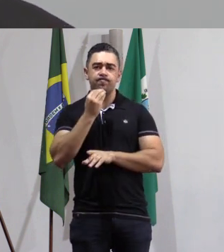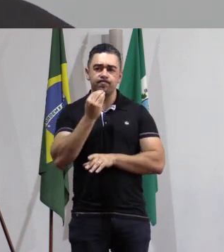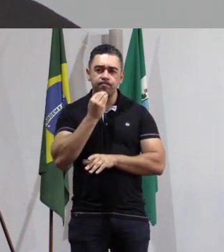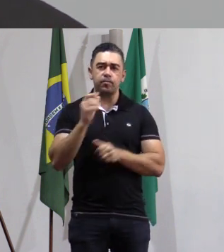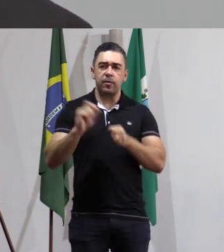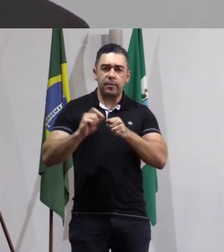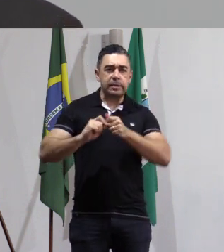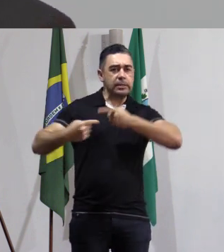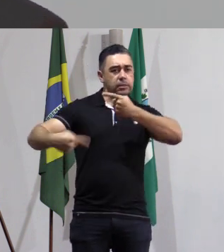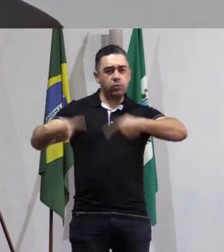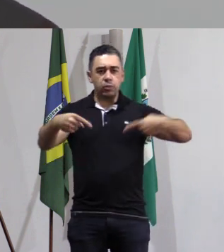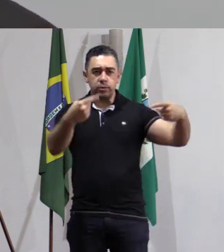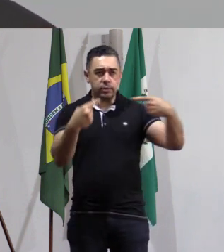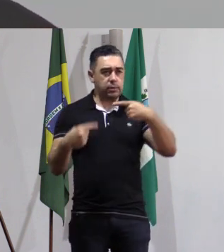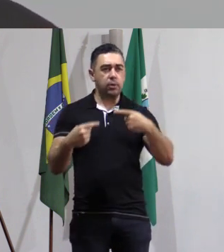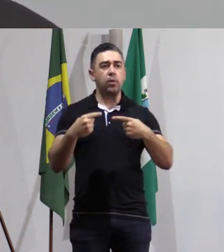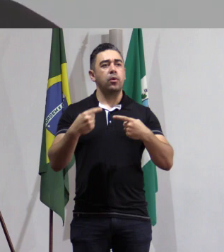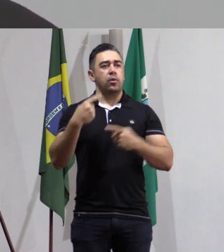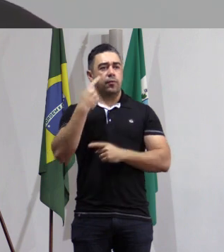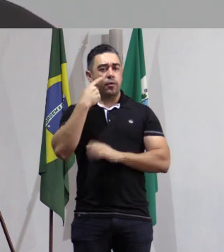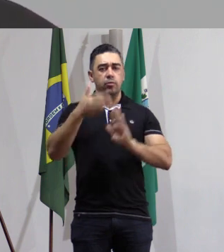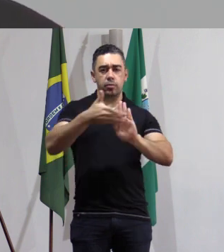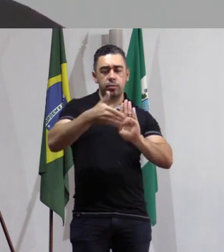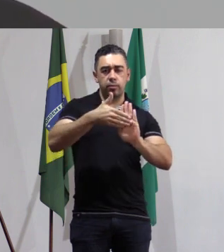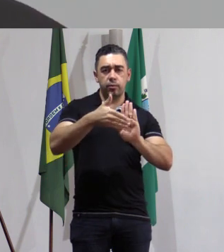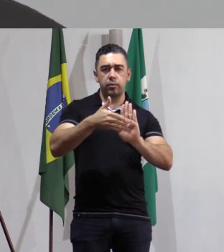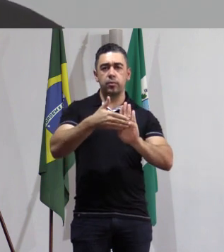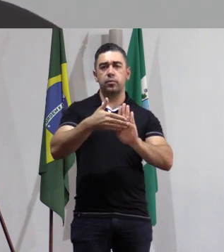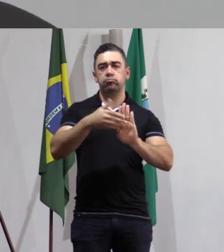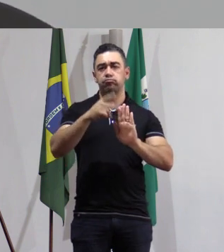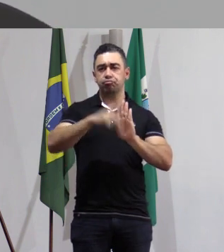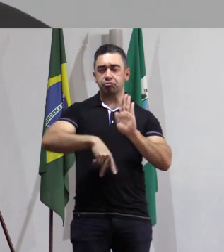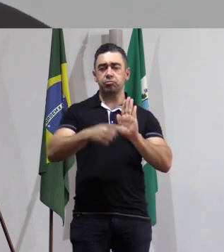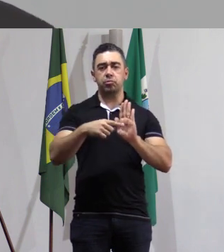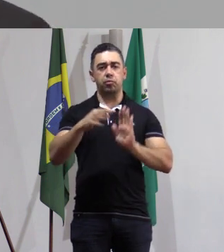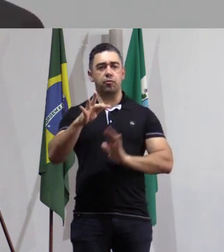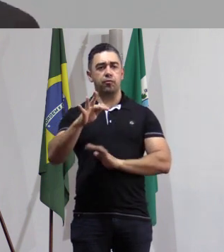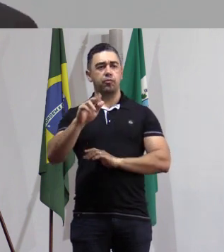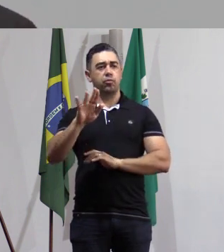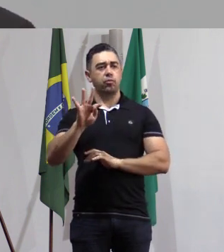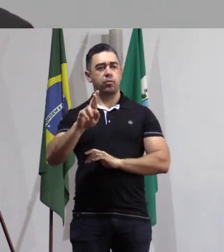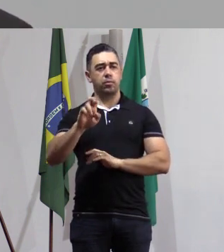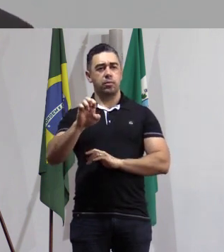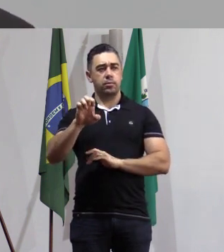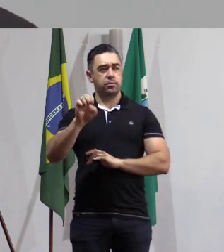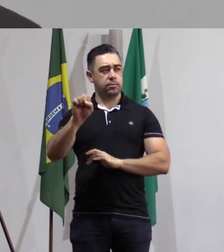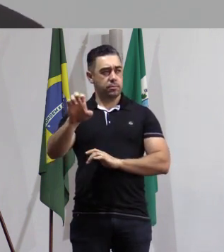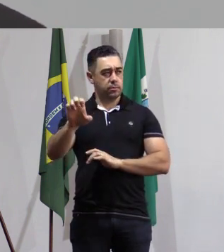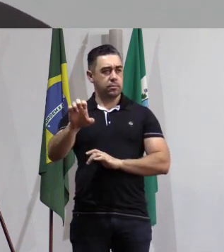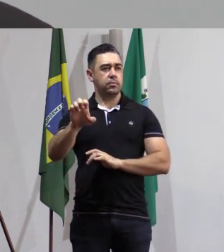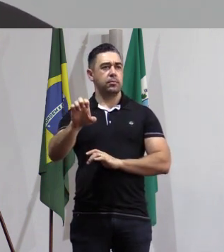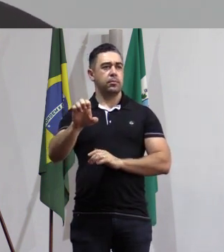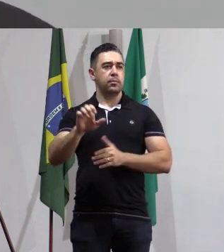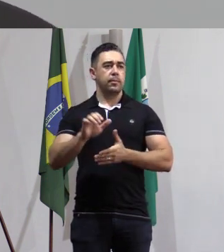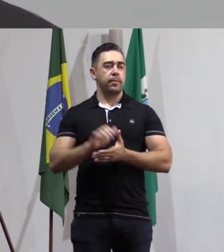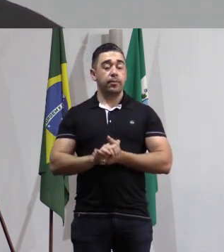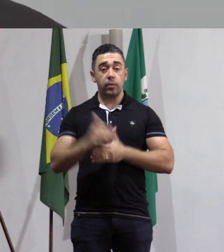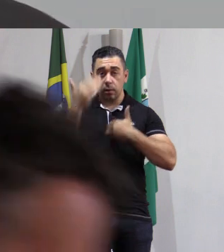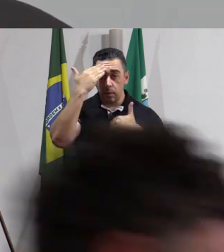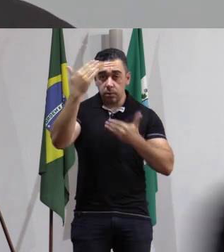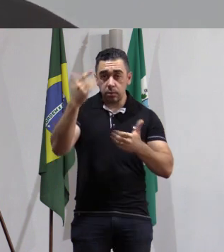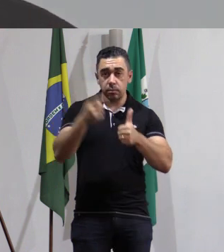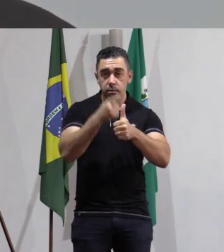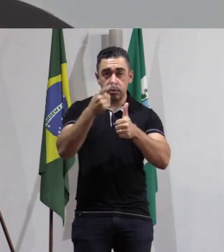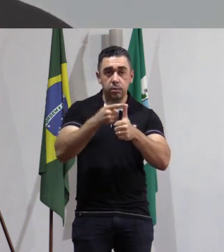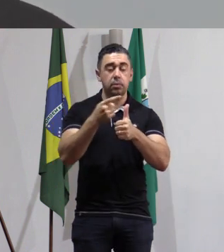para capilarizar essa discussão sobre o Futurice. Isso aqui é um sinal que a comunidade quer discutir o Futurice. Eu quero agradecer, em primeiro lugar,